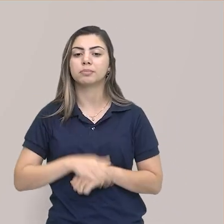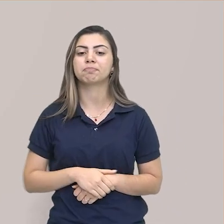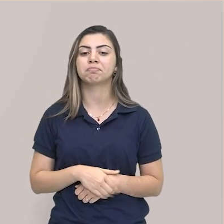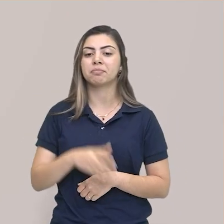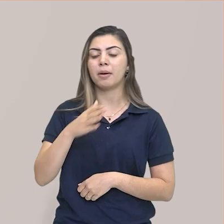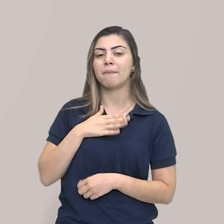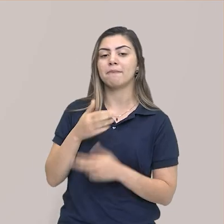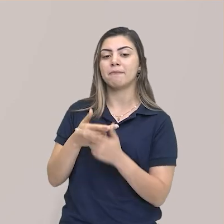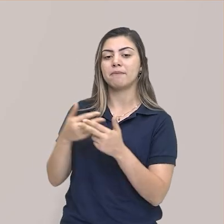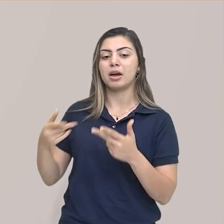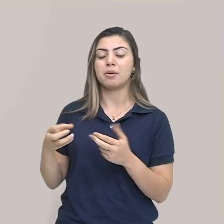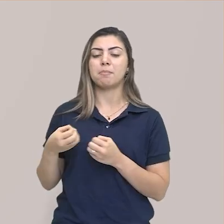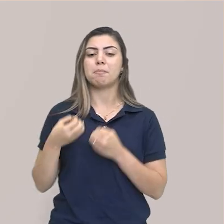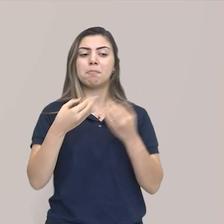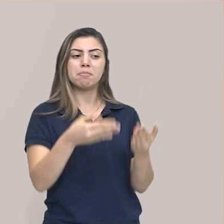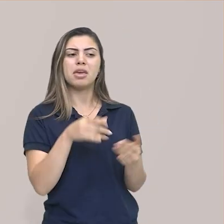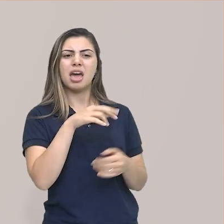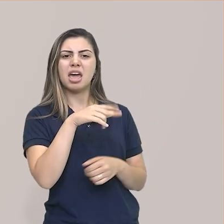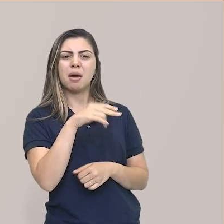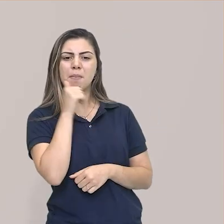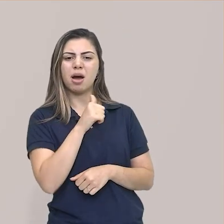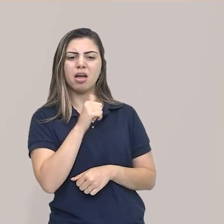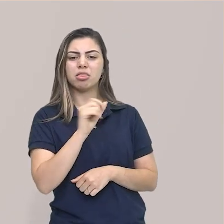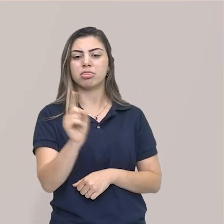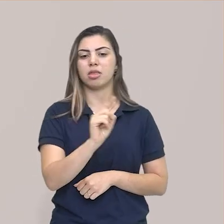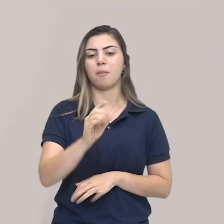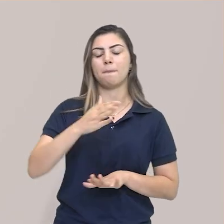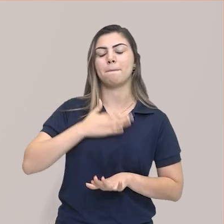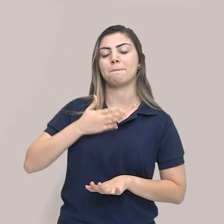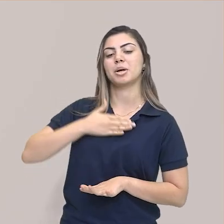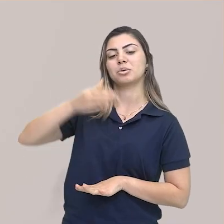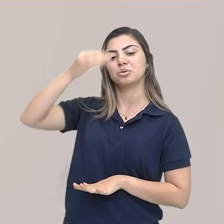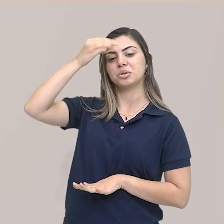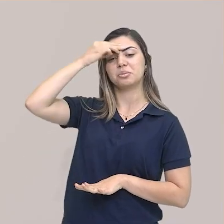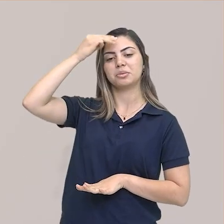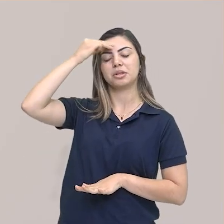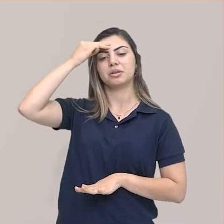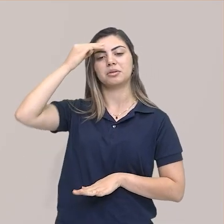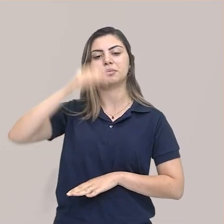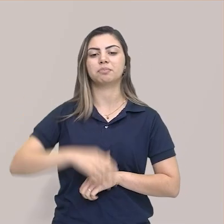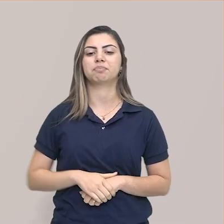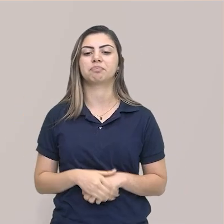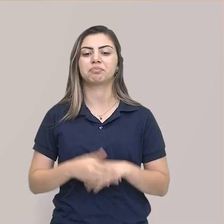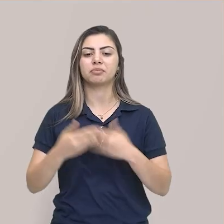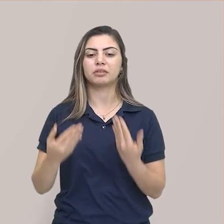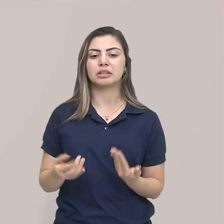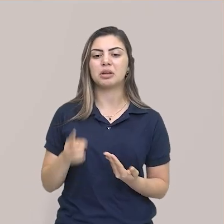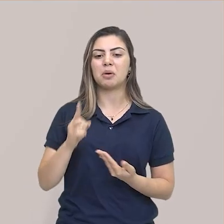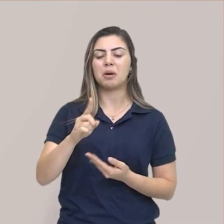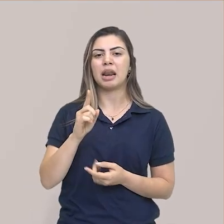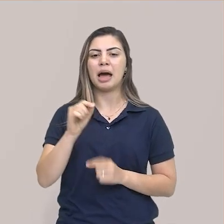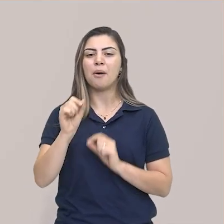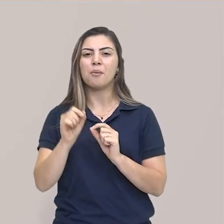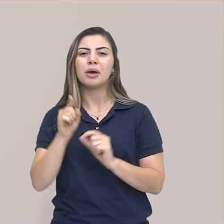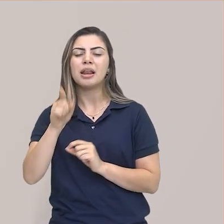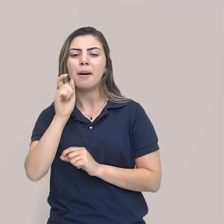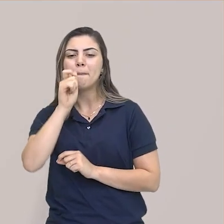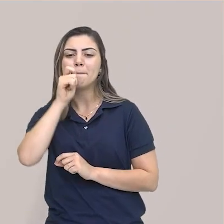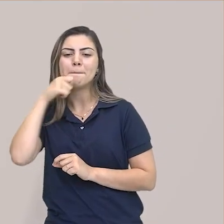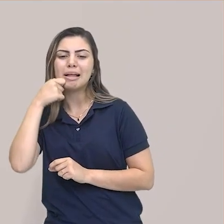meus bens à minha irmã? Não, a meu sobrinho. Jamais será paga a conta do